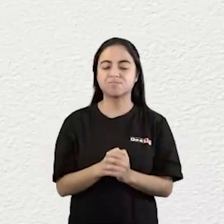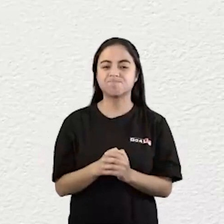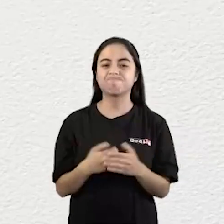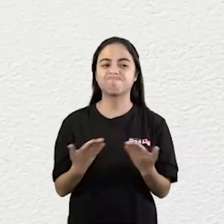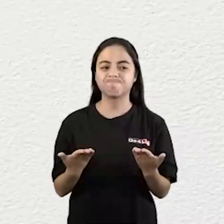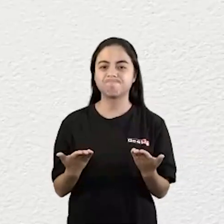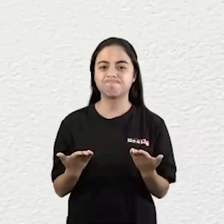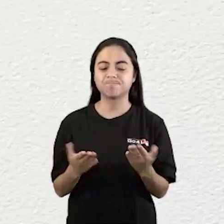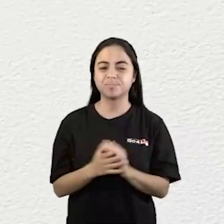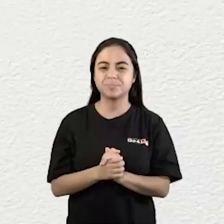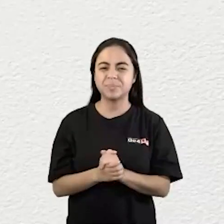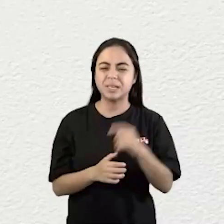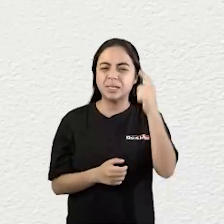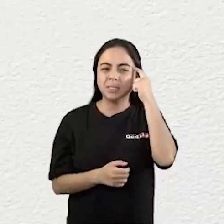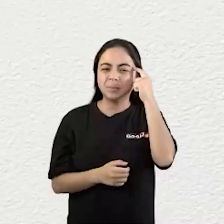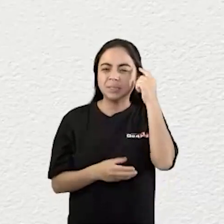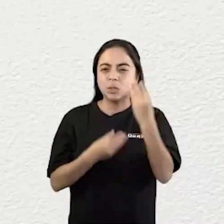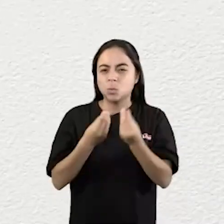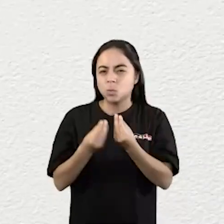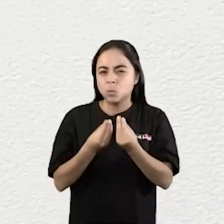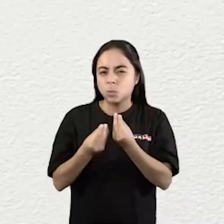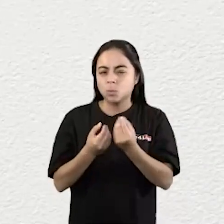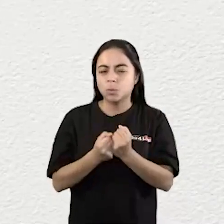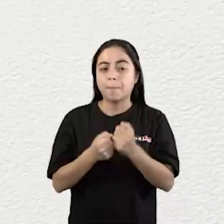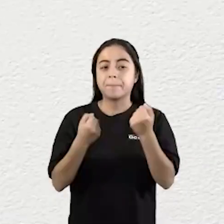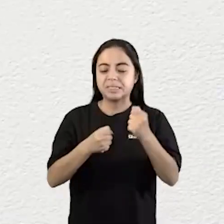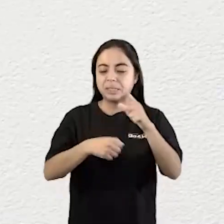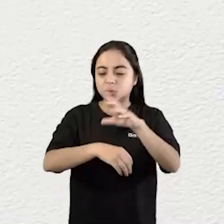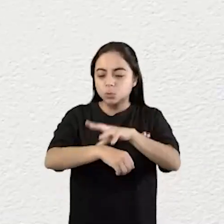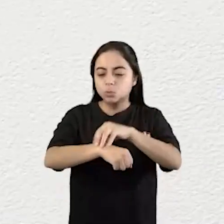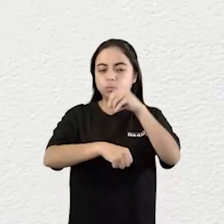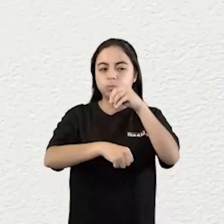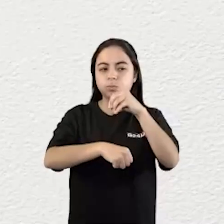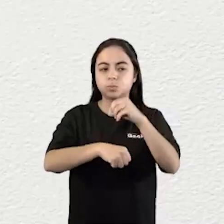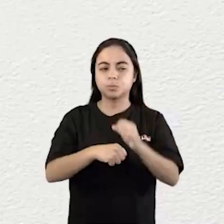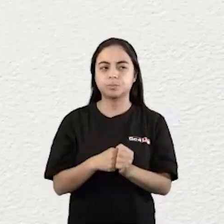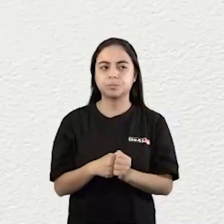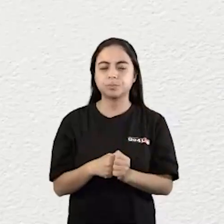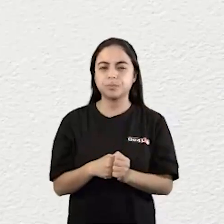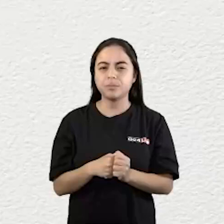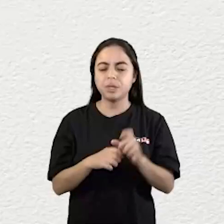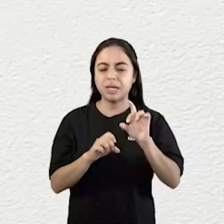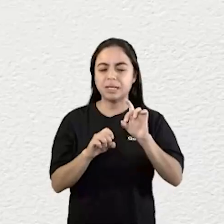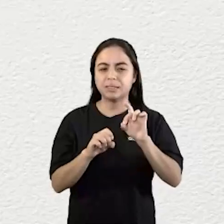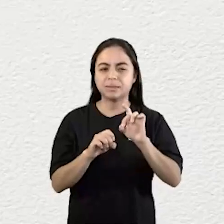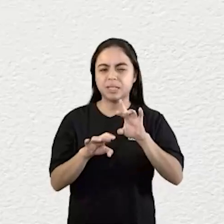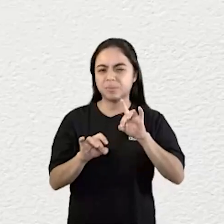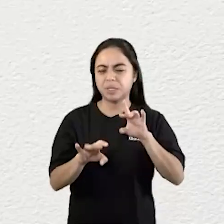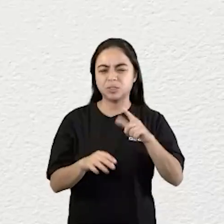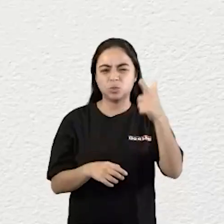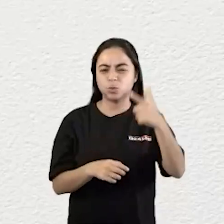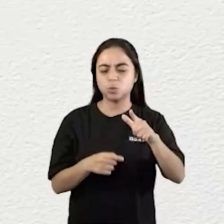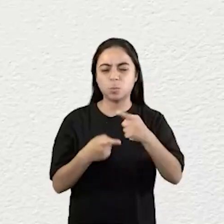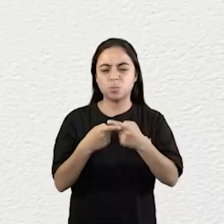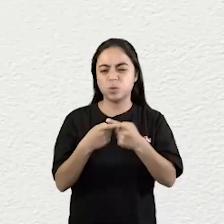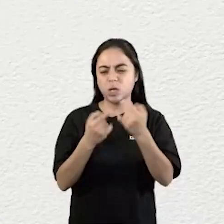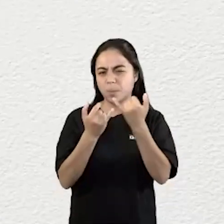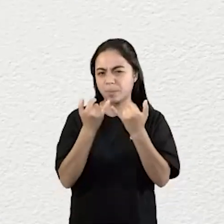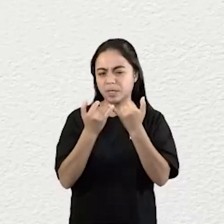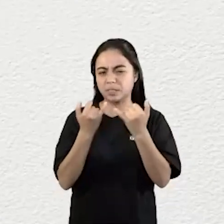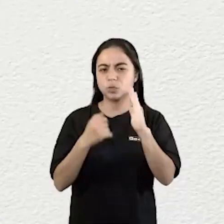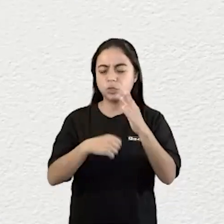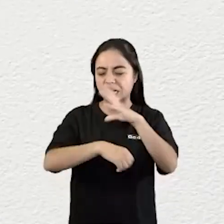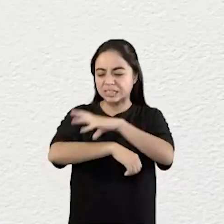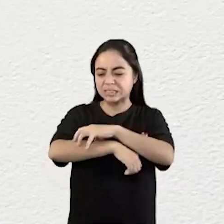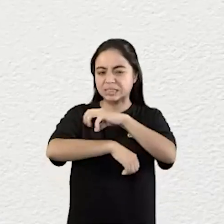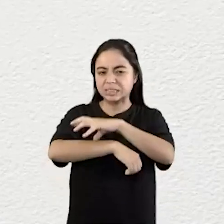Bom, pensando em suspeita, nós precisamos coletar. Eu não vou repetir a técnica de coleta, porque é semelhante do que a gente fez com a